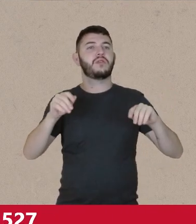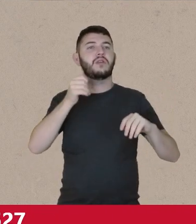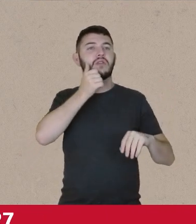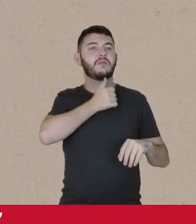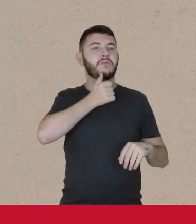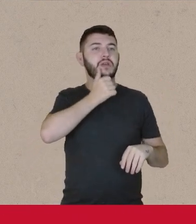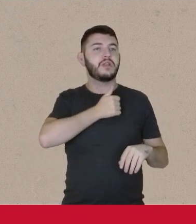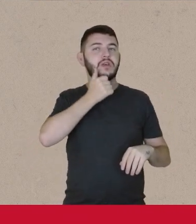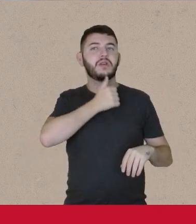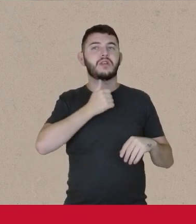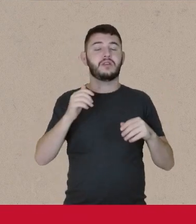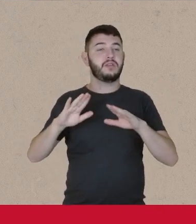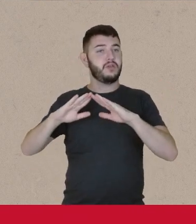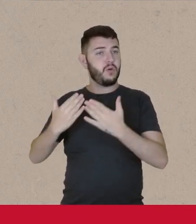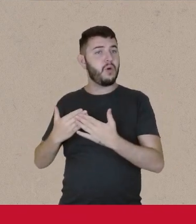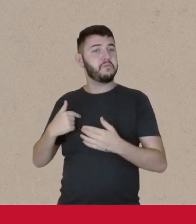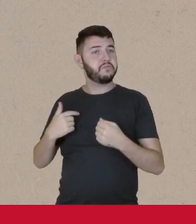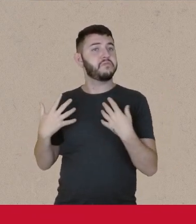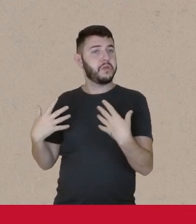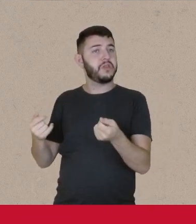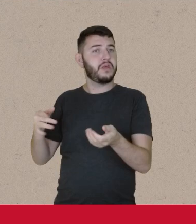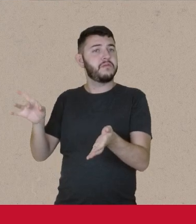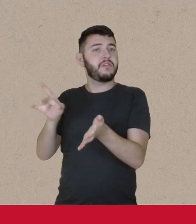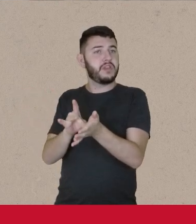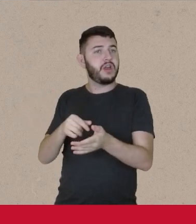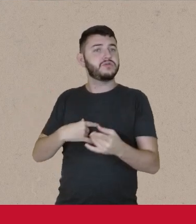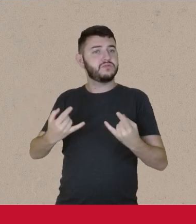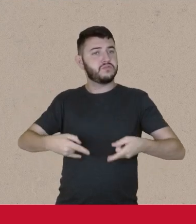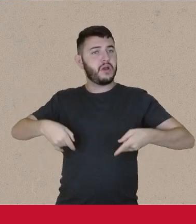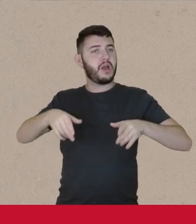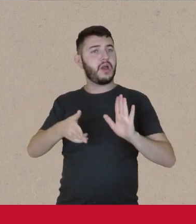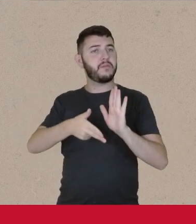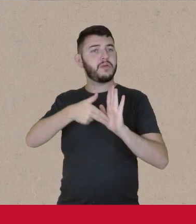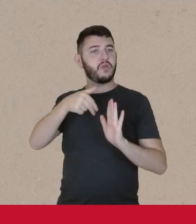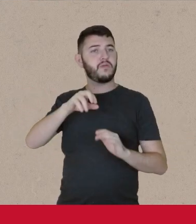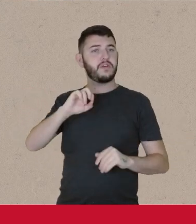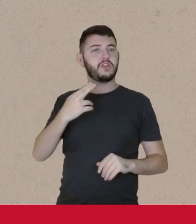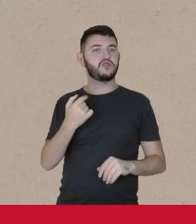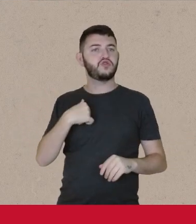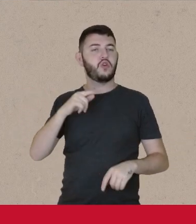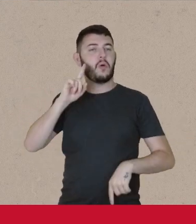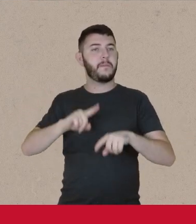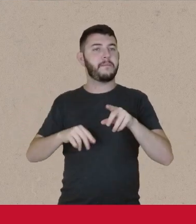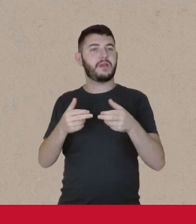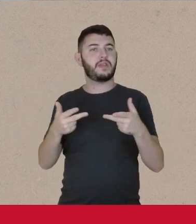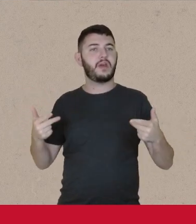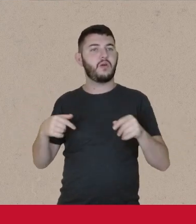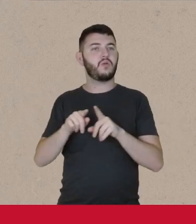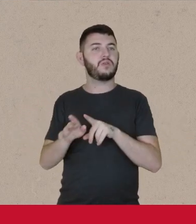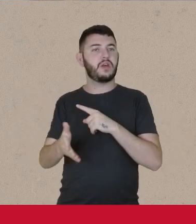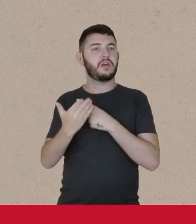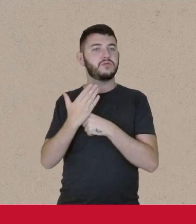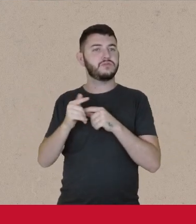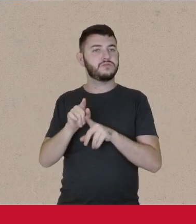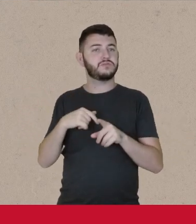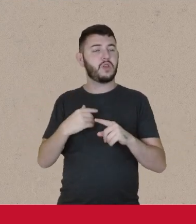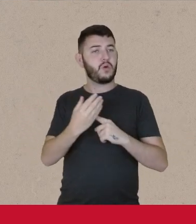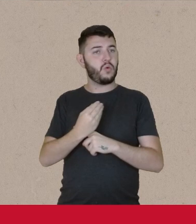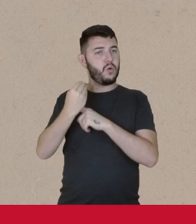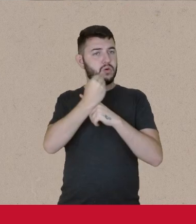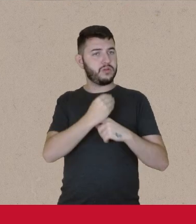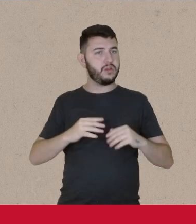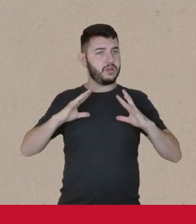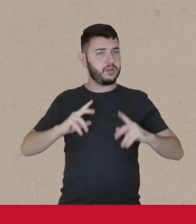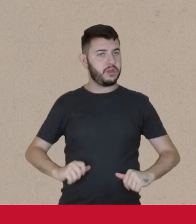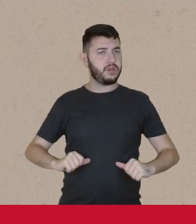escolas públicas recebessem um absorvente ou outro artigo de higiene menstrual, e que fosse distribuído na